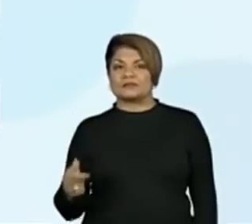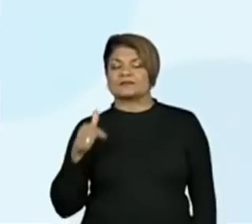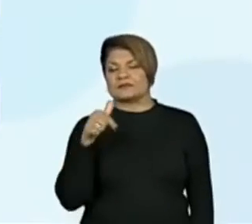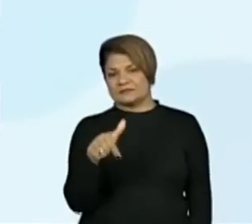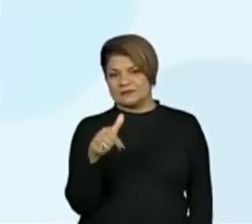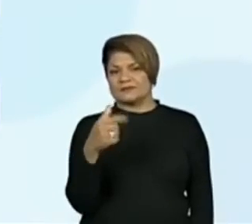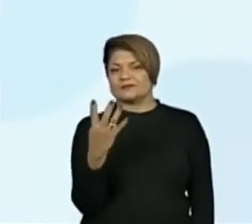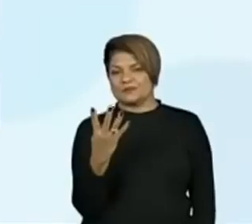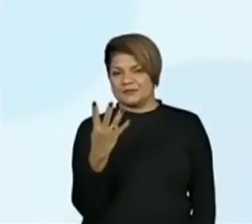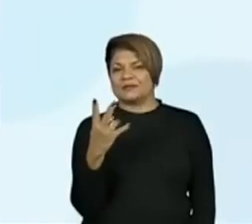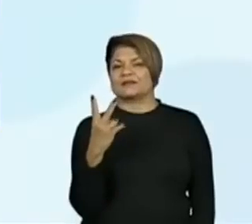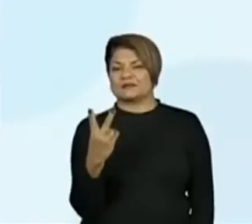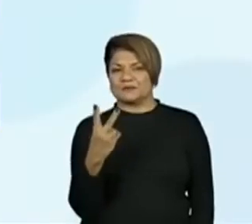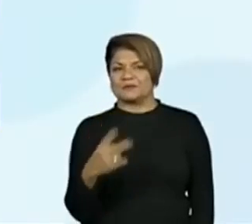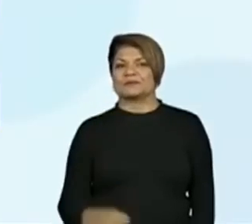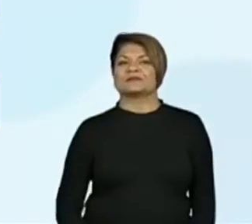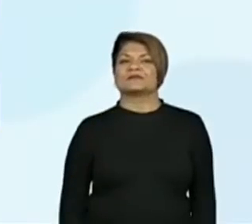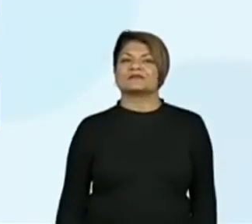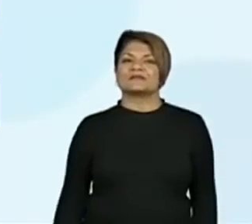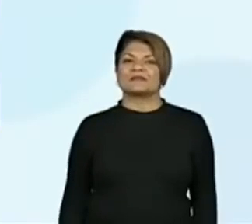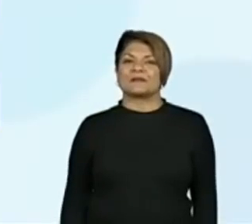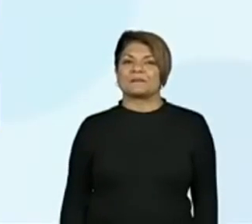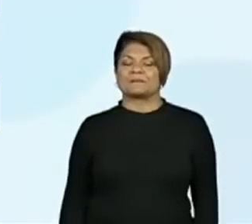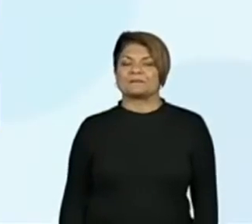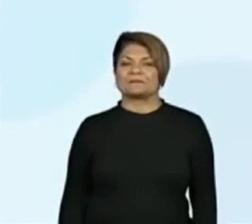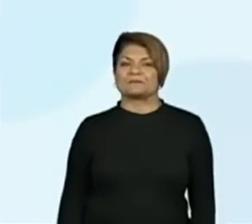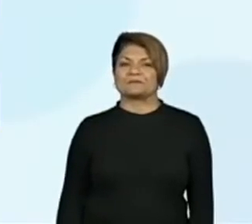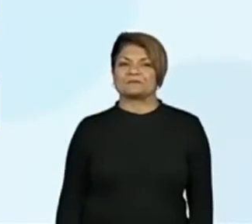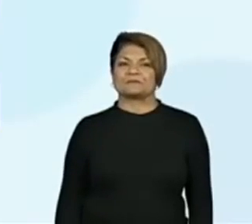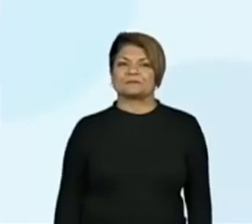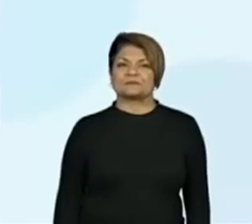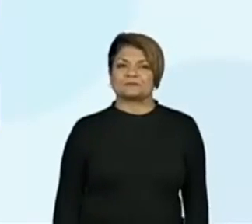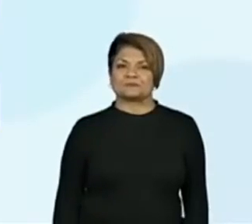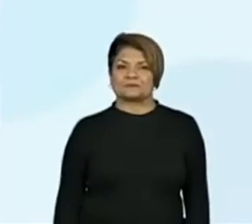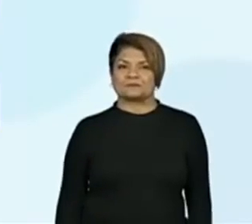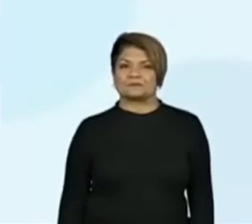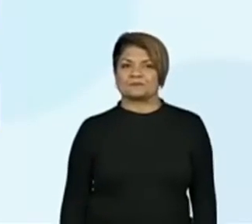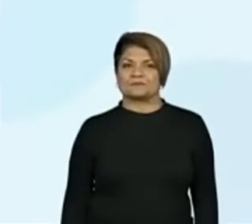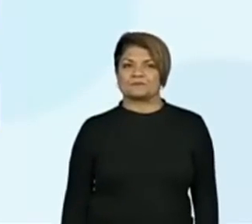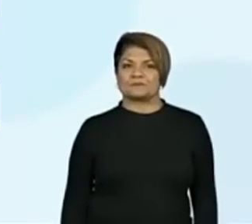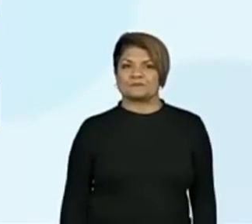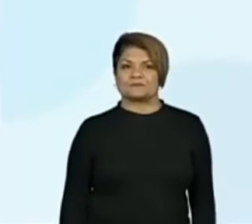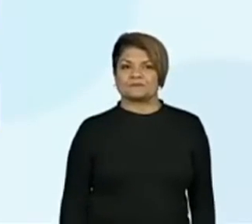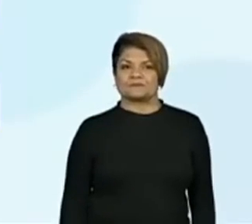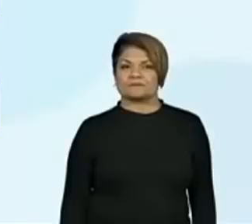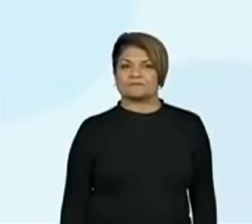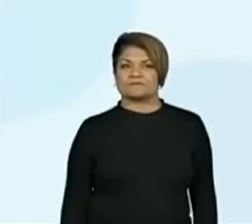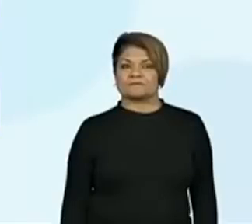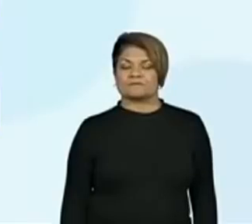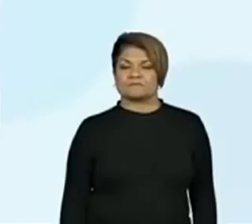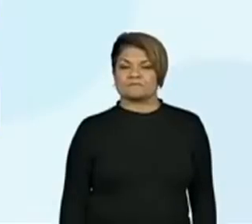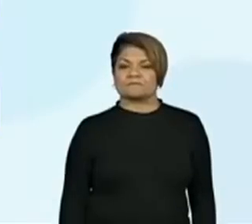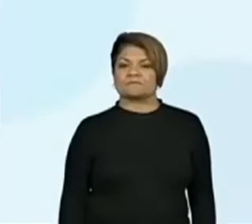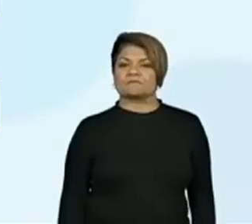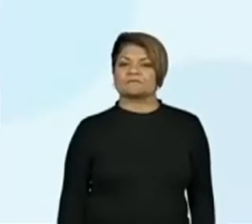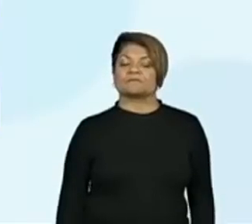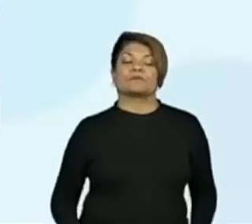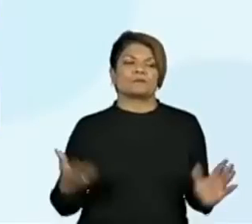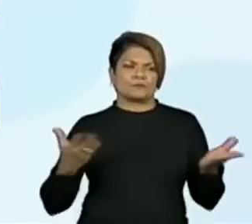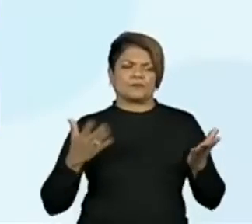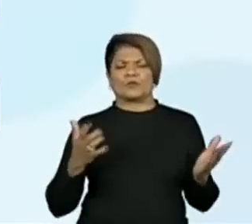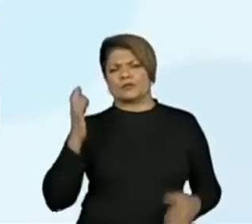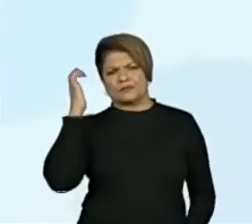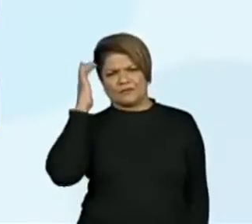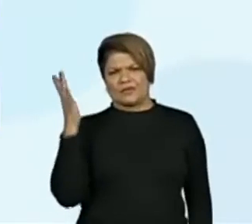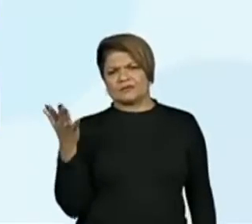742, que é o número que vai ficar aqui depois de 999 na nossa lista. Agora tá fácil,